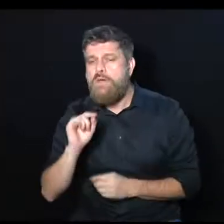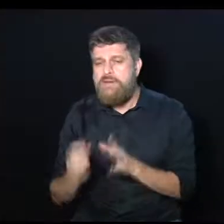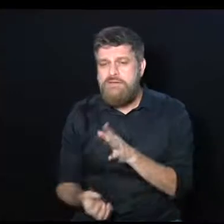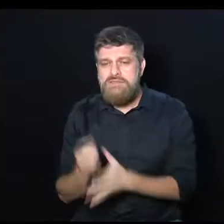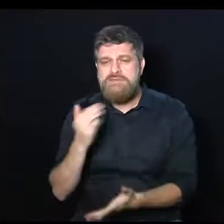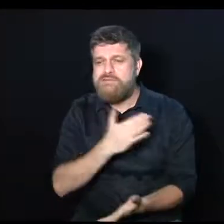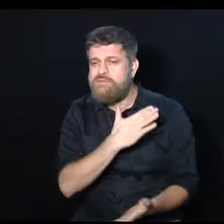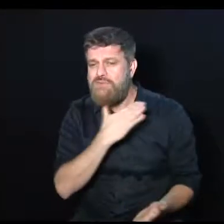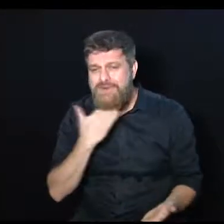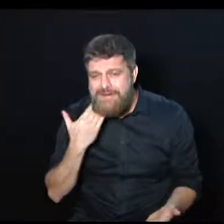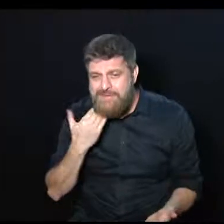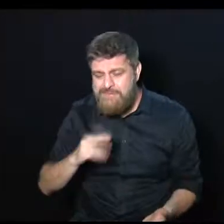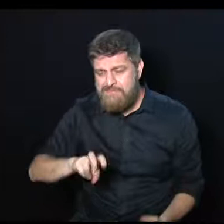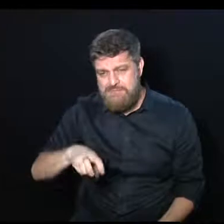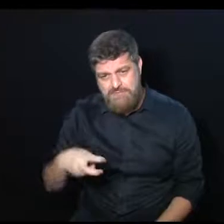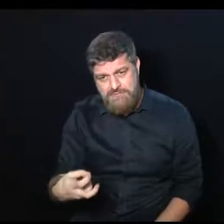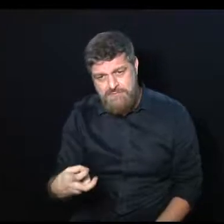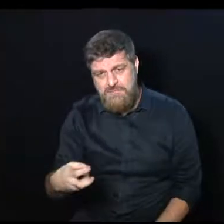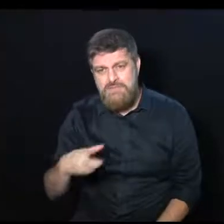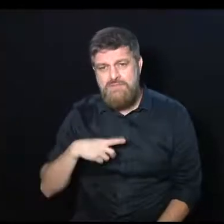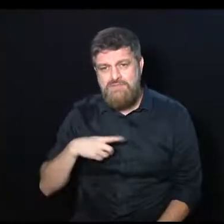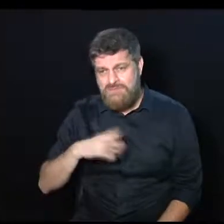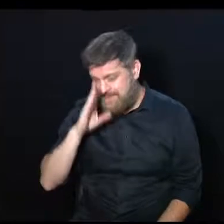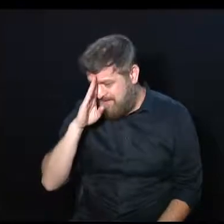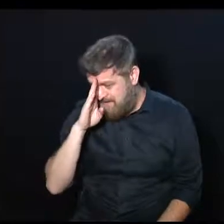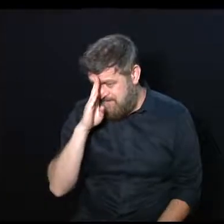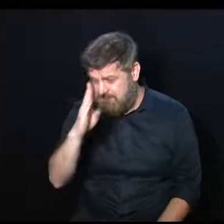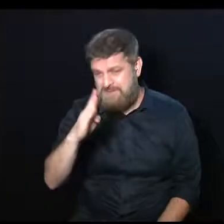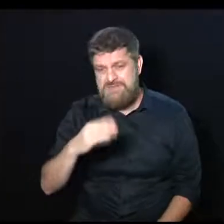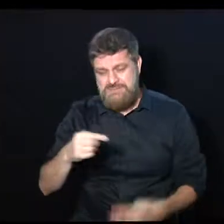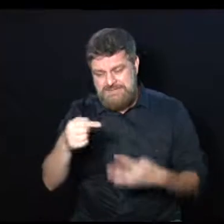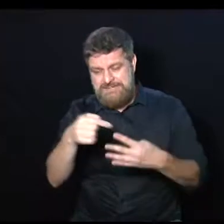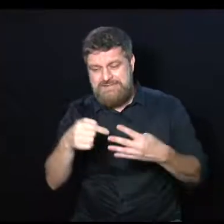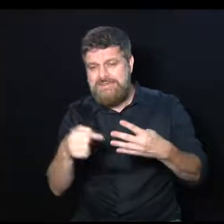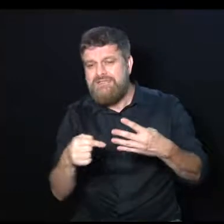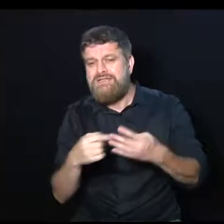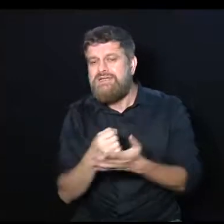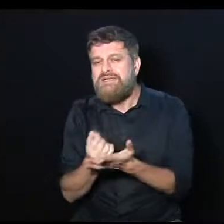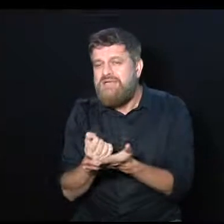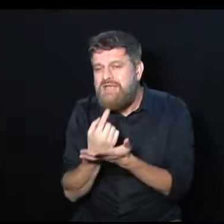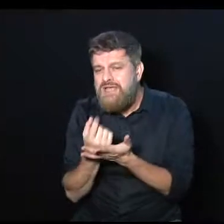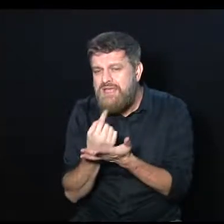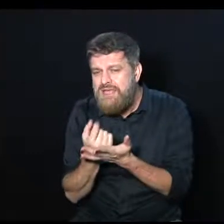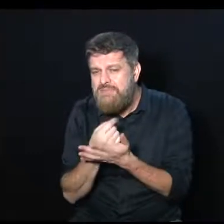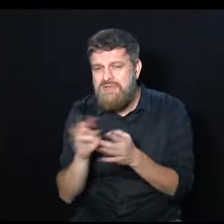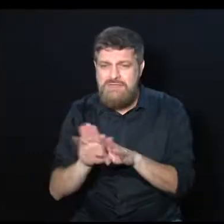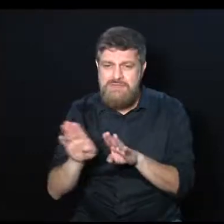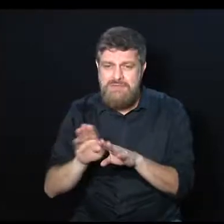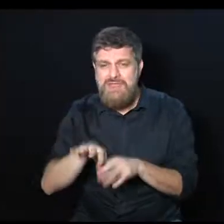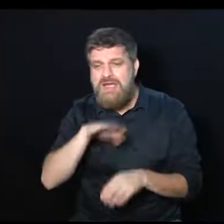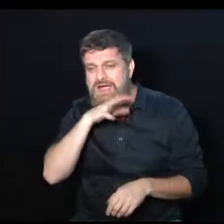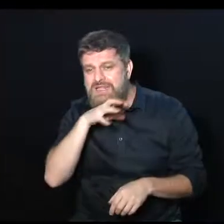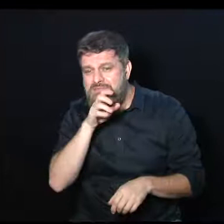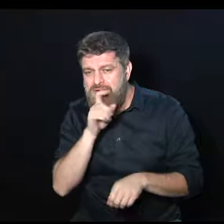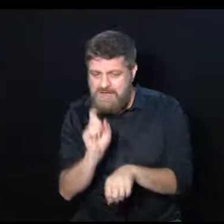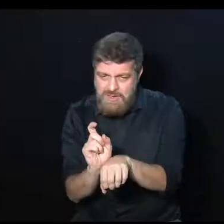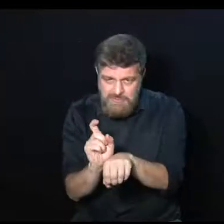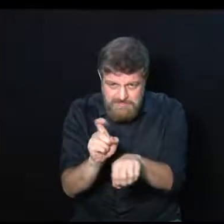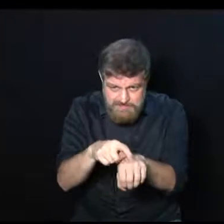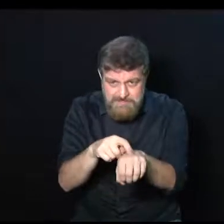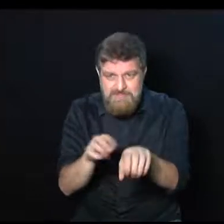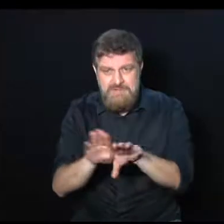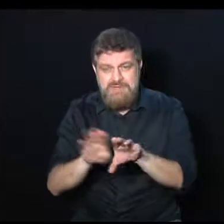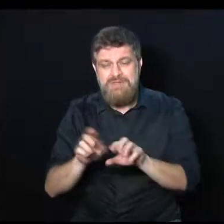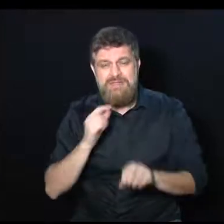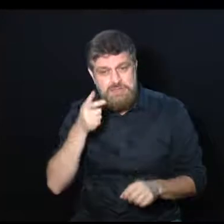fatais, quais foram as principais causas dos óbitos, que medicamentos, que animais peçonhentos estiveram envolvidos. Então, quem tiver interesse, é